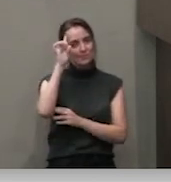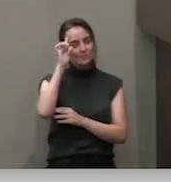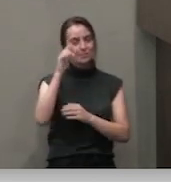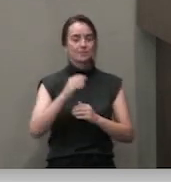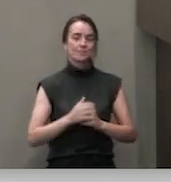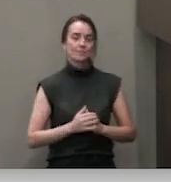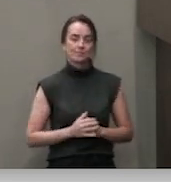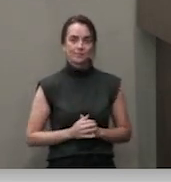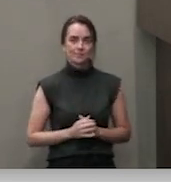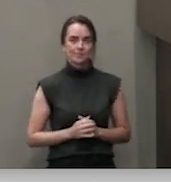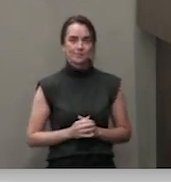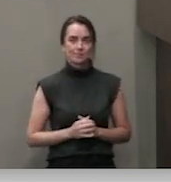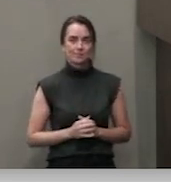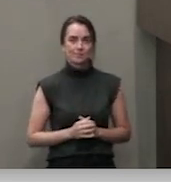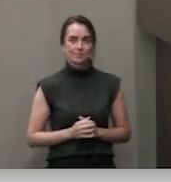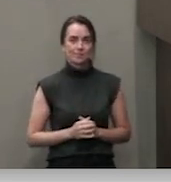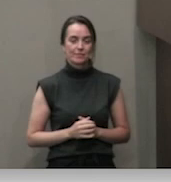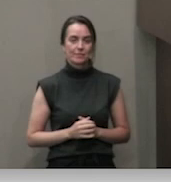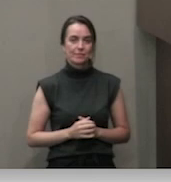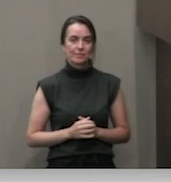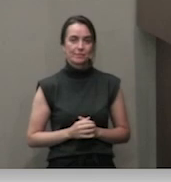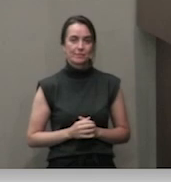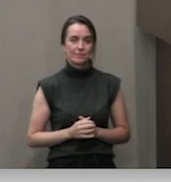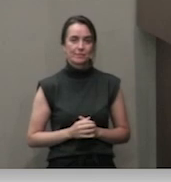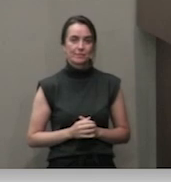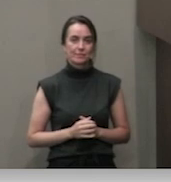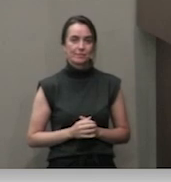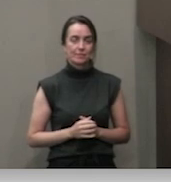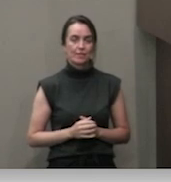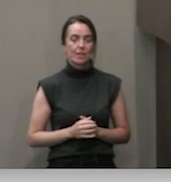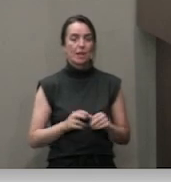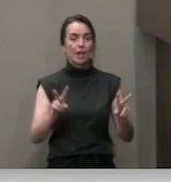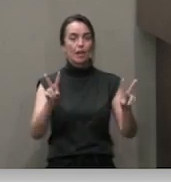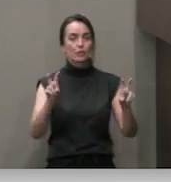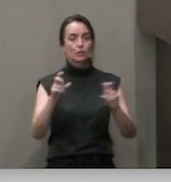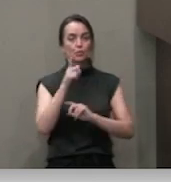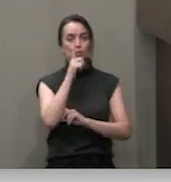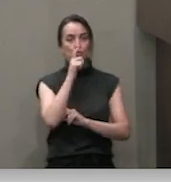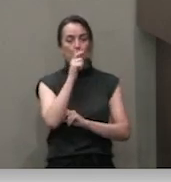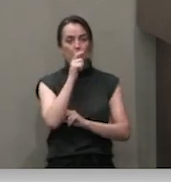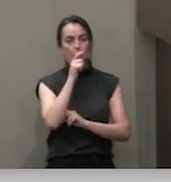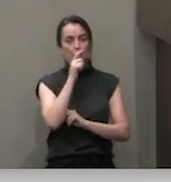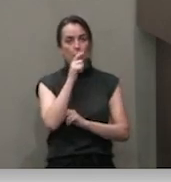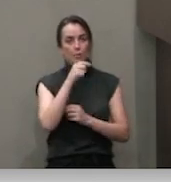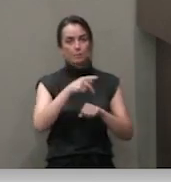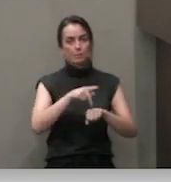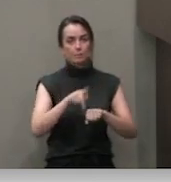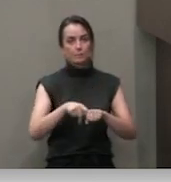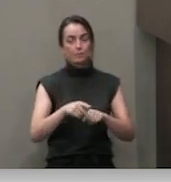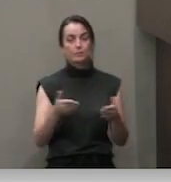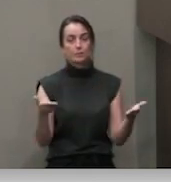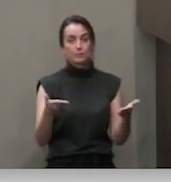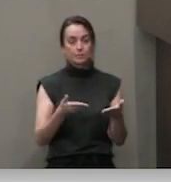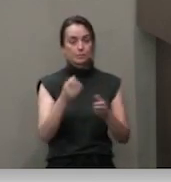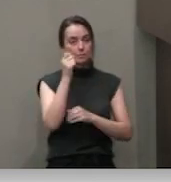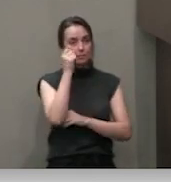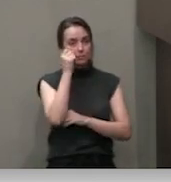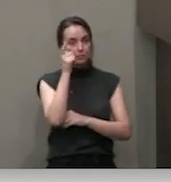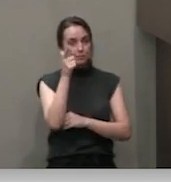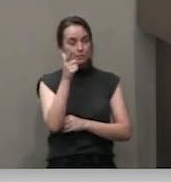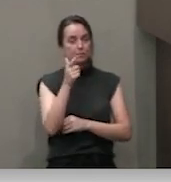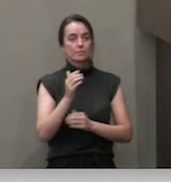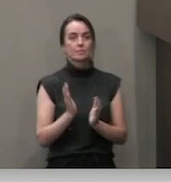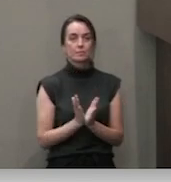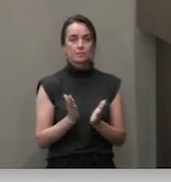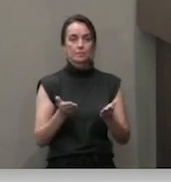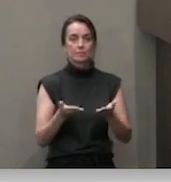diariamente pelas dificuldades da água da nossa cidade pass fundo e e hoje pela manhã através da